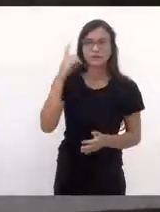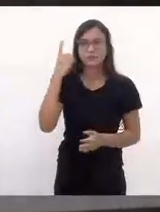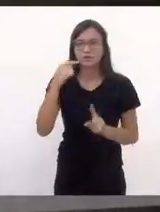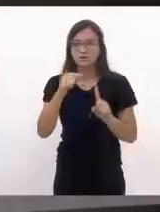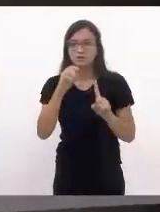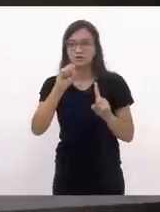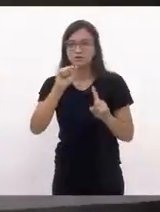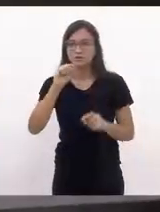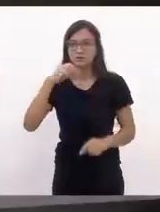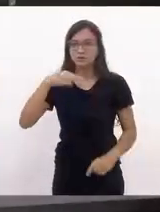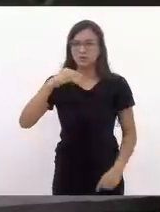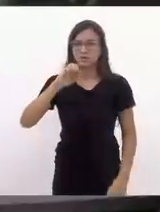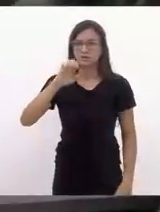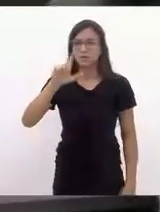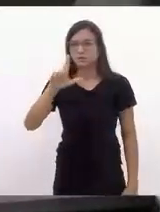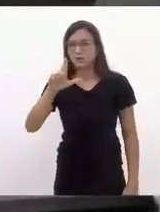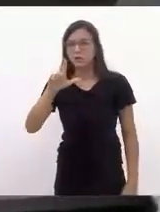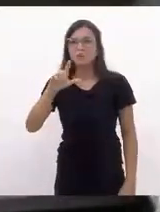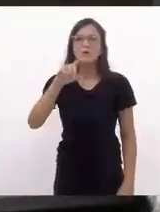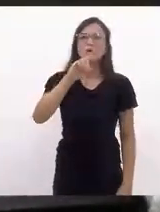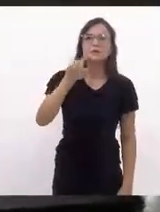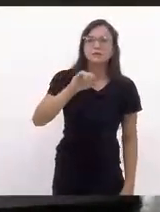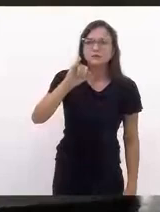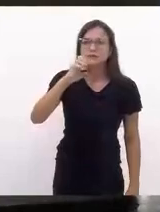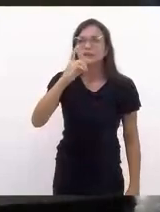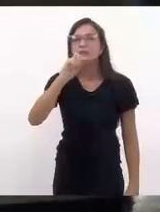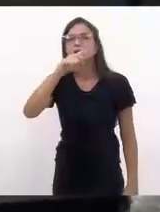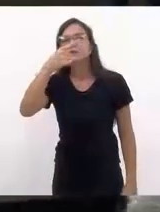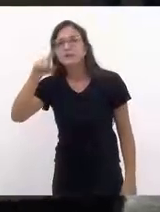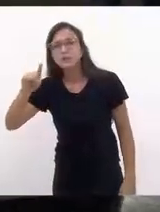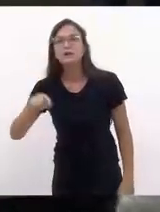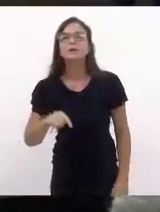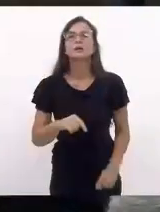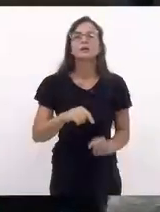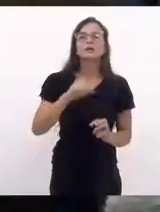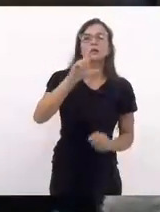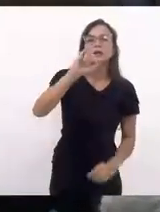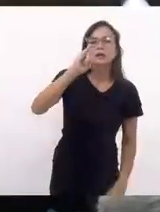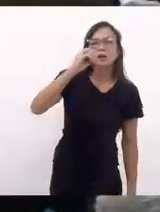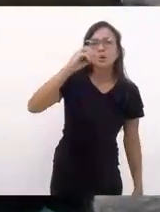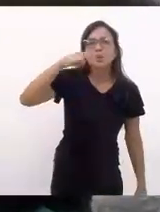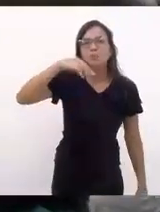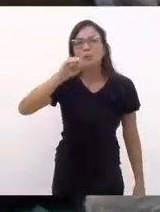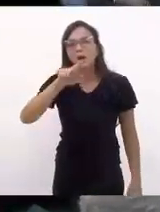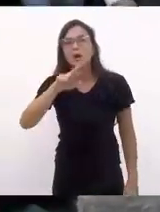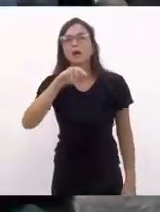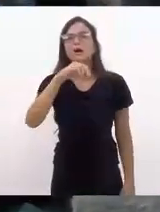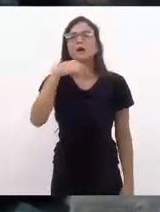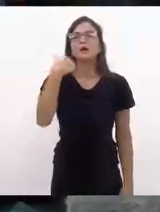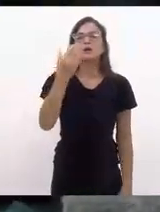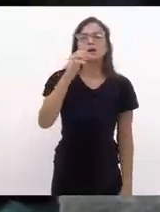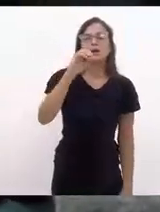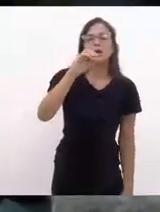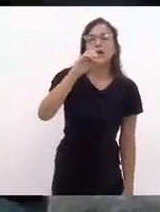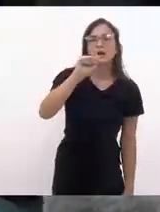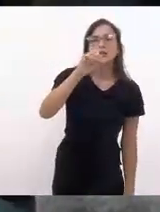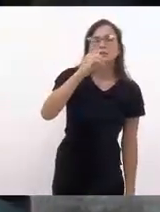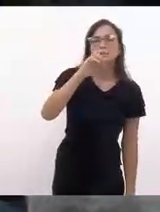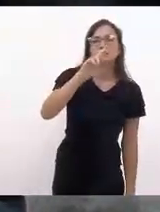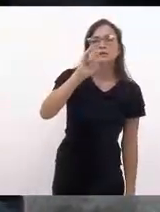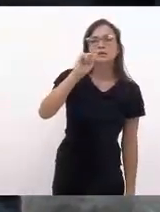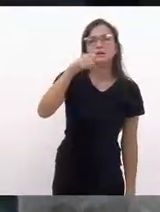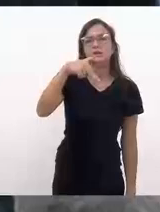deputada seis anos eu tava ajeitando para de Leomar Noel Adriana Daniel Flávio